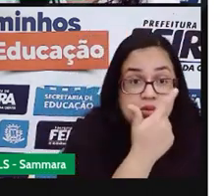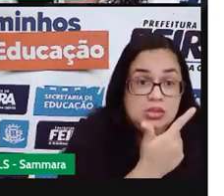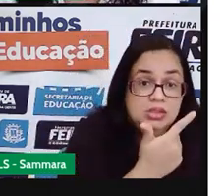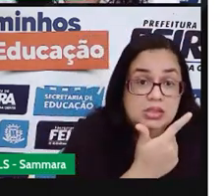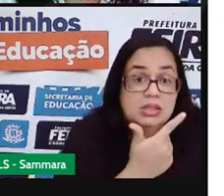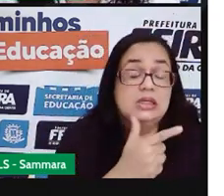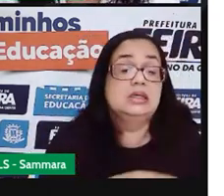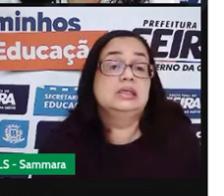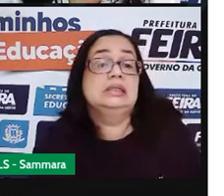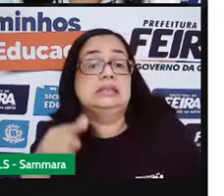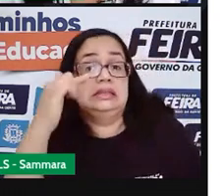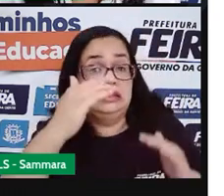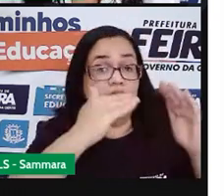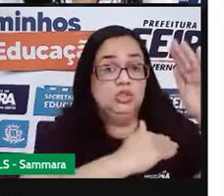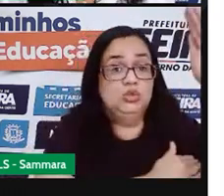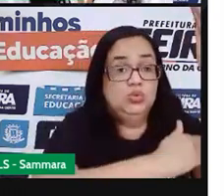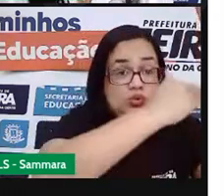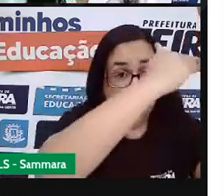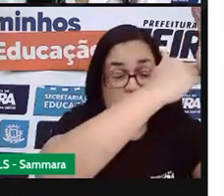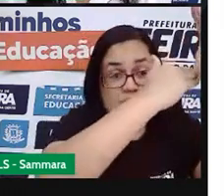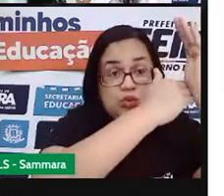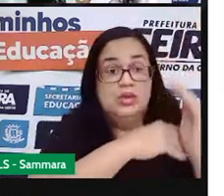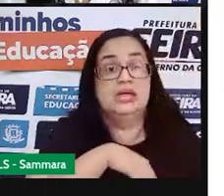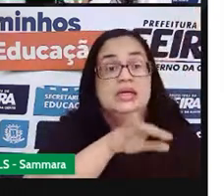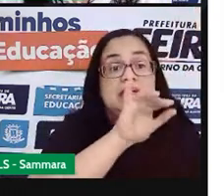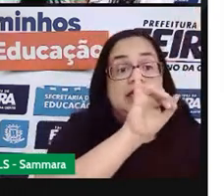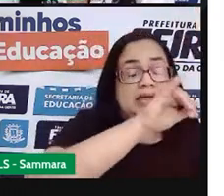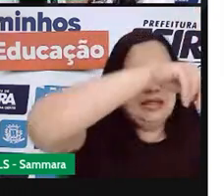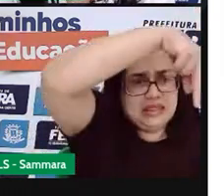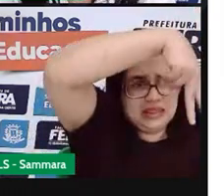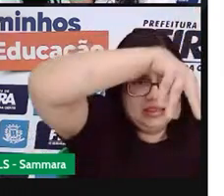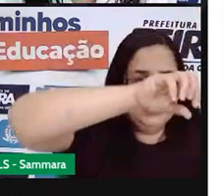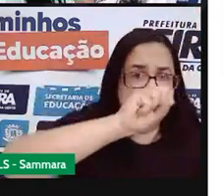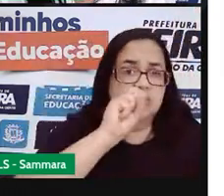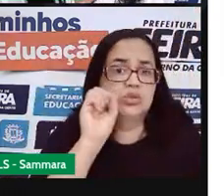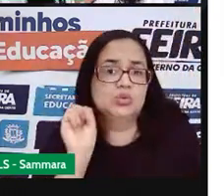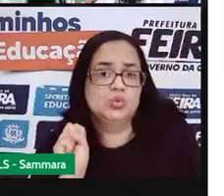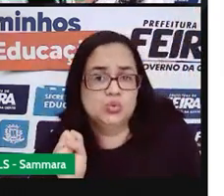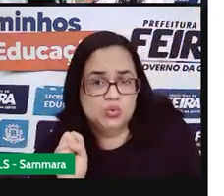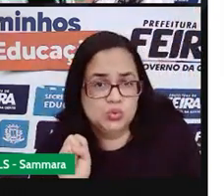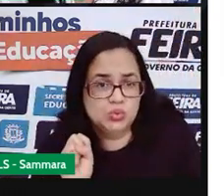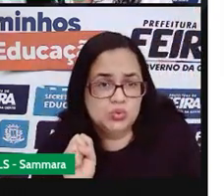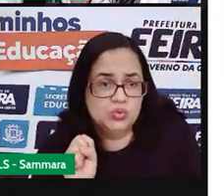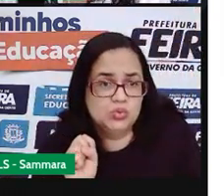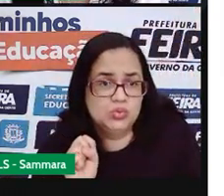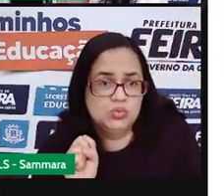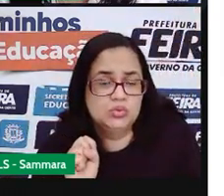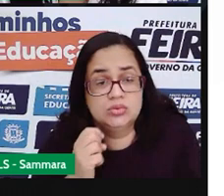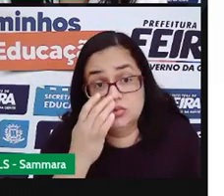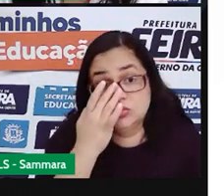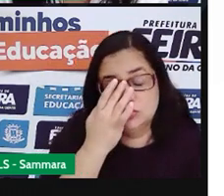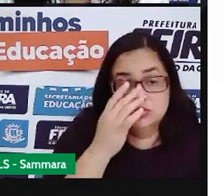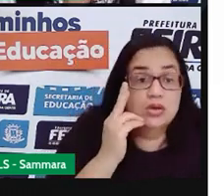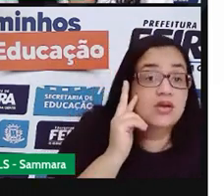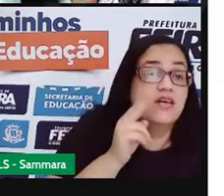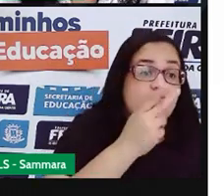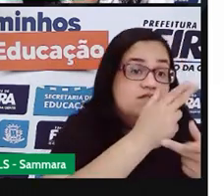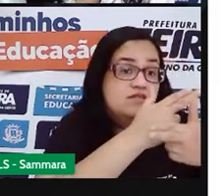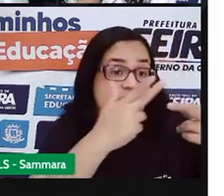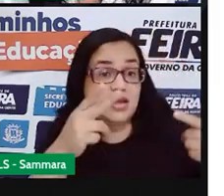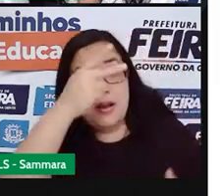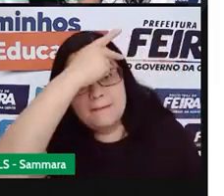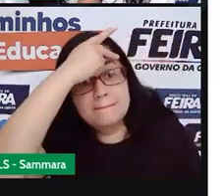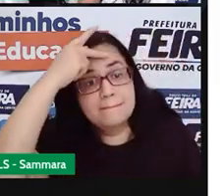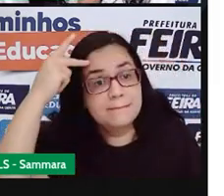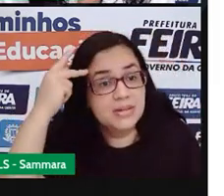no sétimo andar do edifício do INSS, situada na Praça Bernardino Bahia, aquela que muita gente conhece